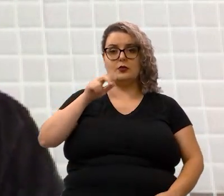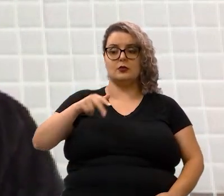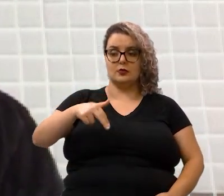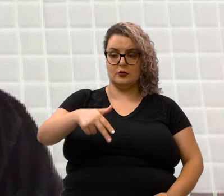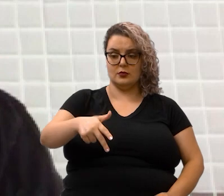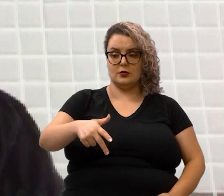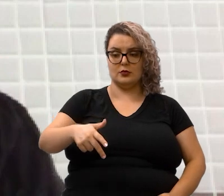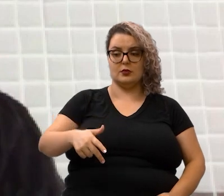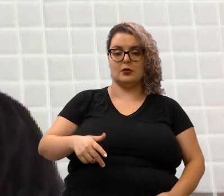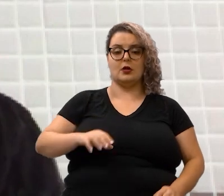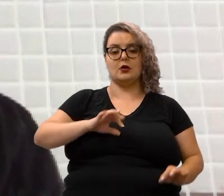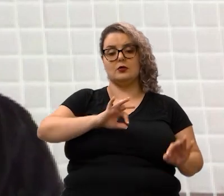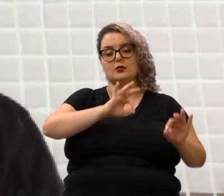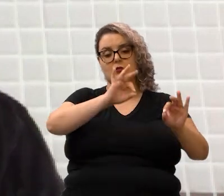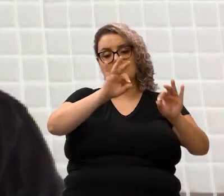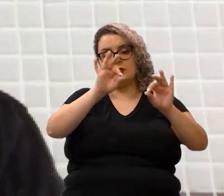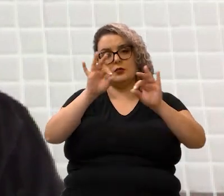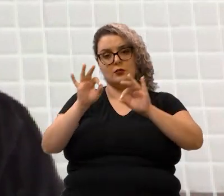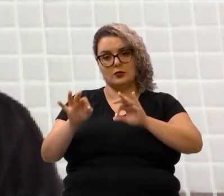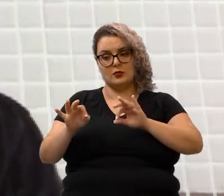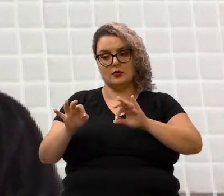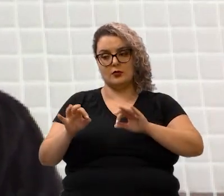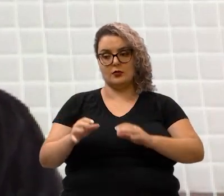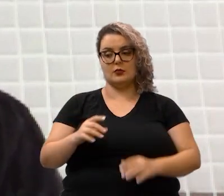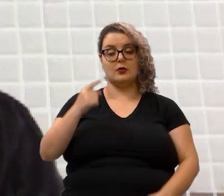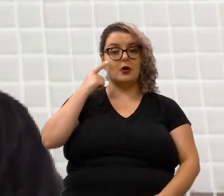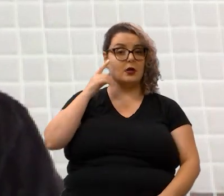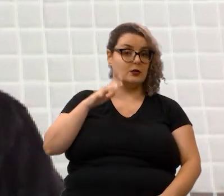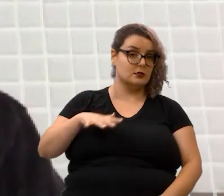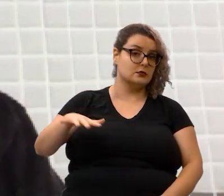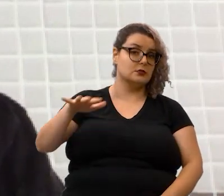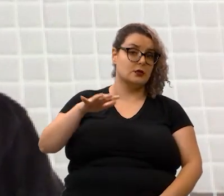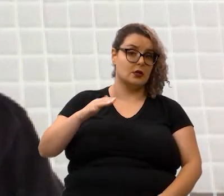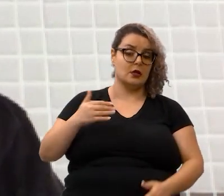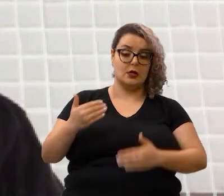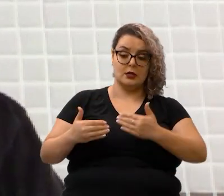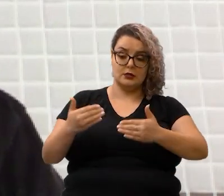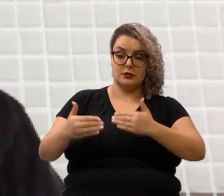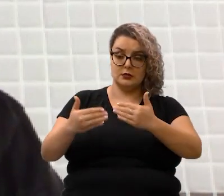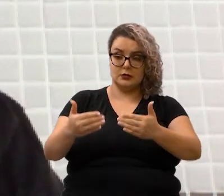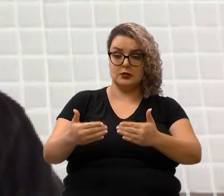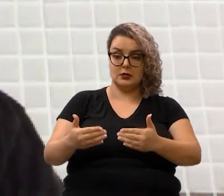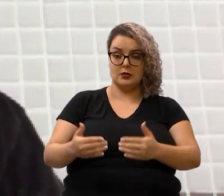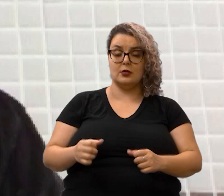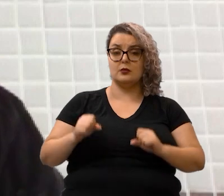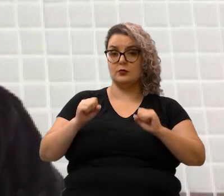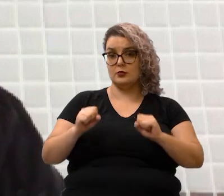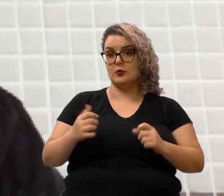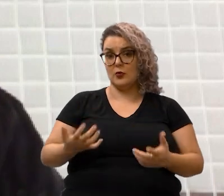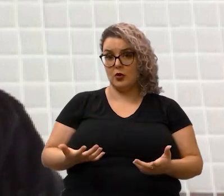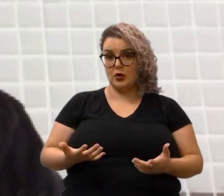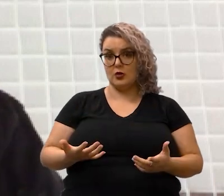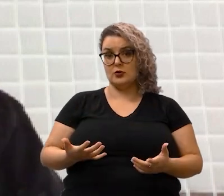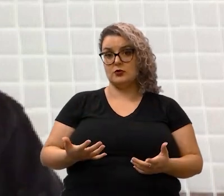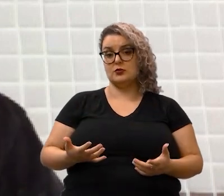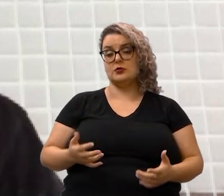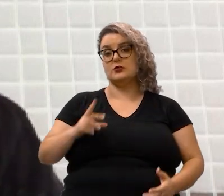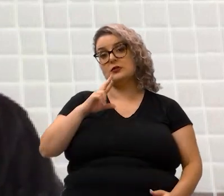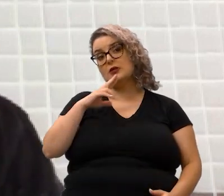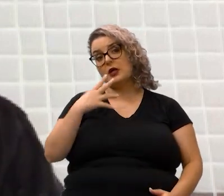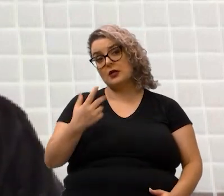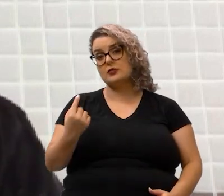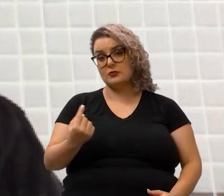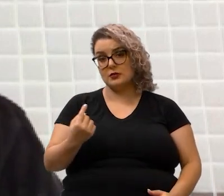tirar a carga, vamos acompanhar. Em geral, esse processo ele pode até se